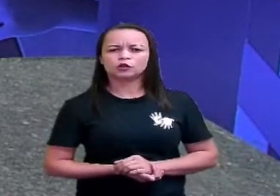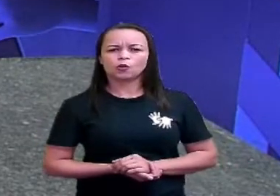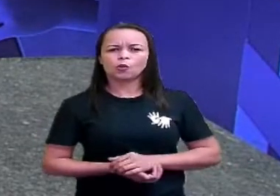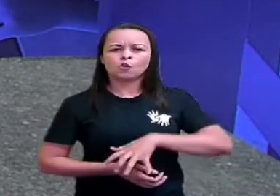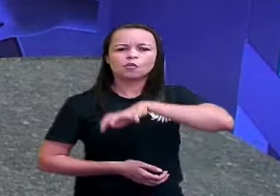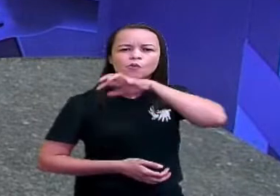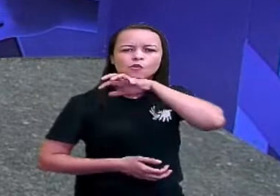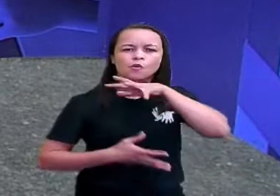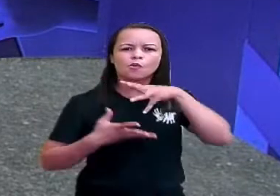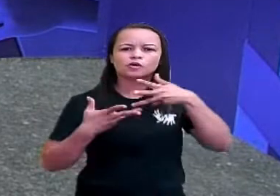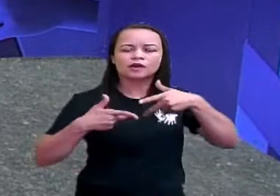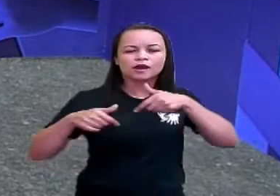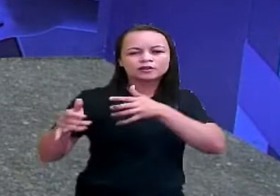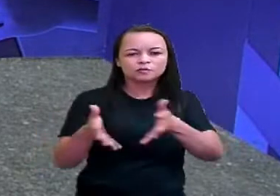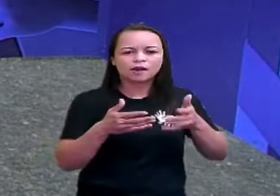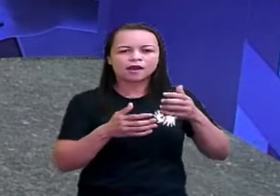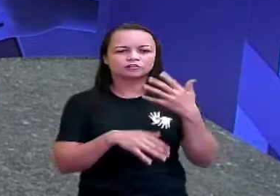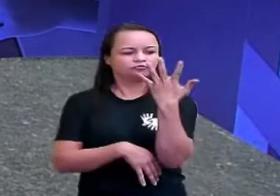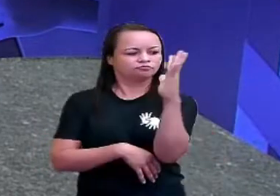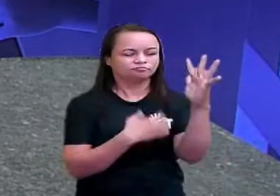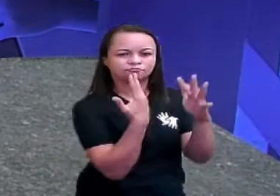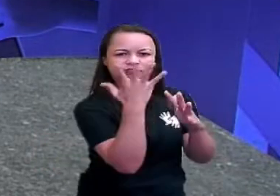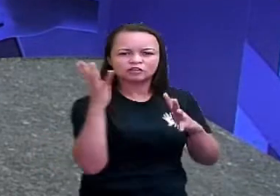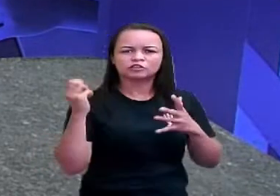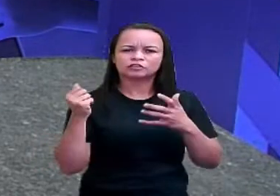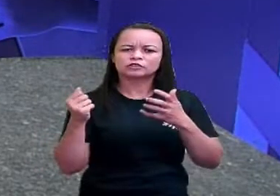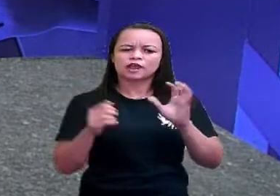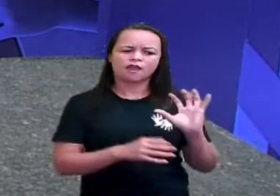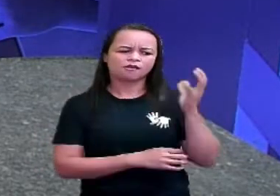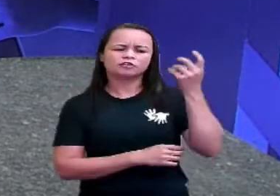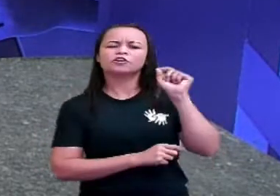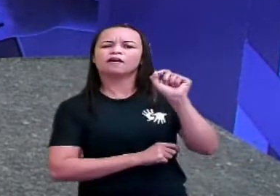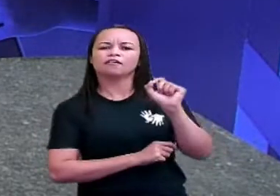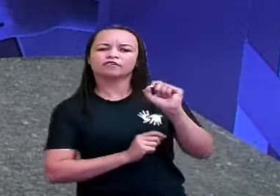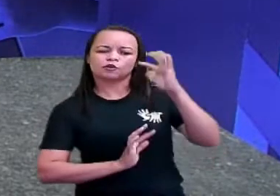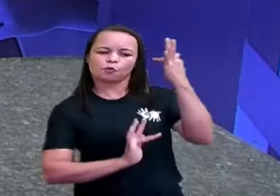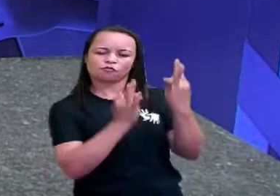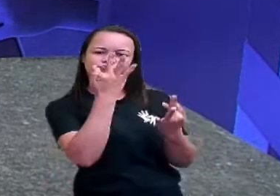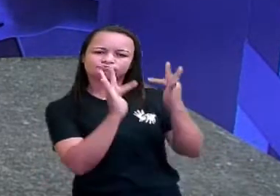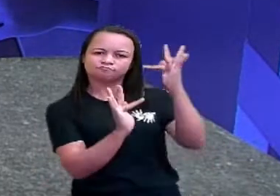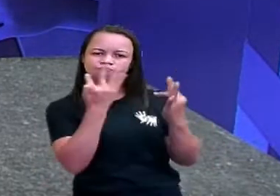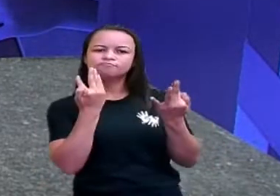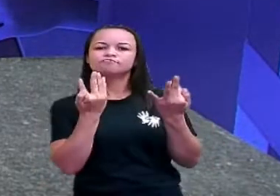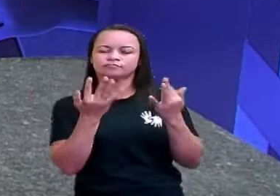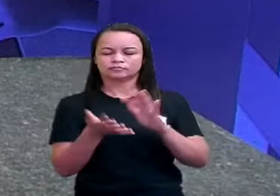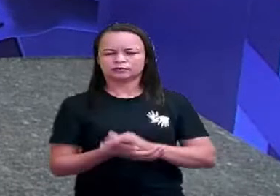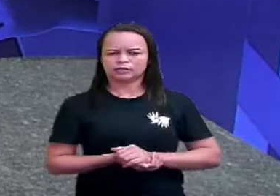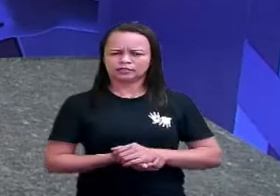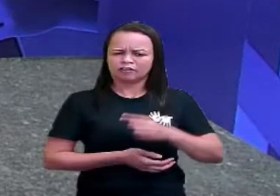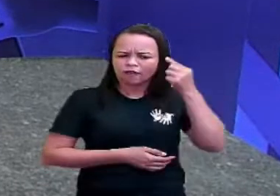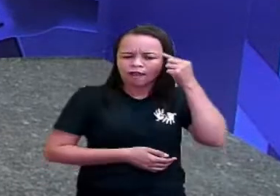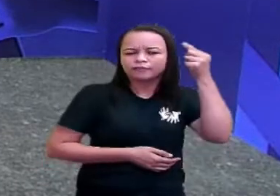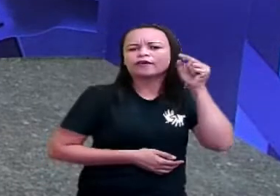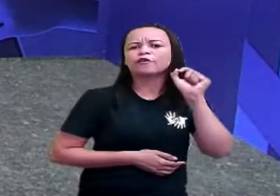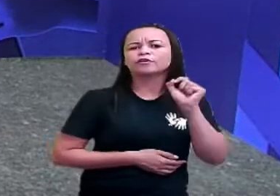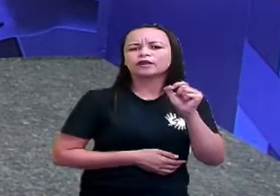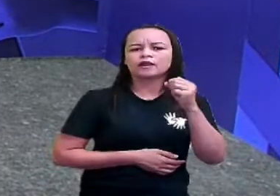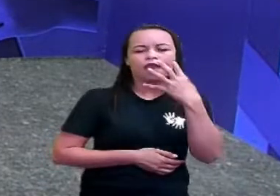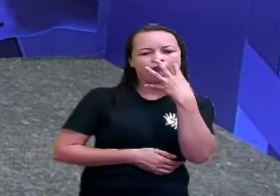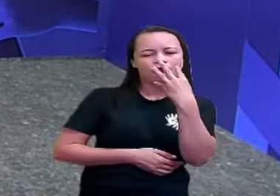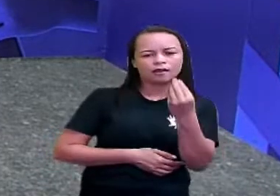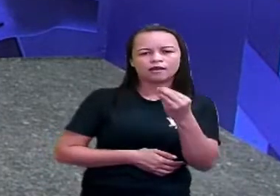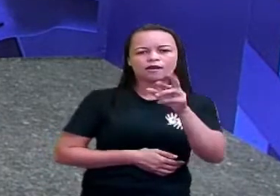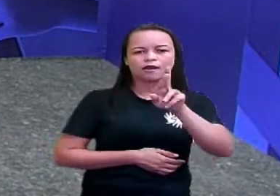resolveram fazer um baile de carnaval. E quem teve a ideia foi a dona raposa. Pois